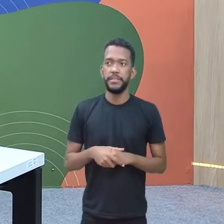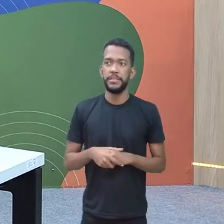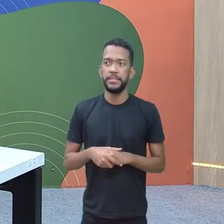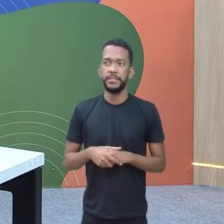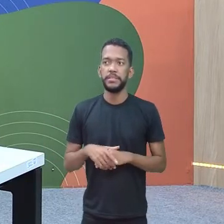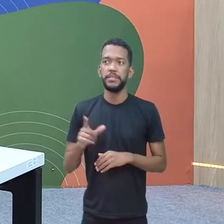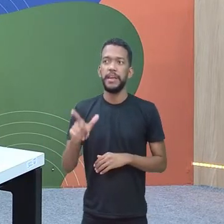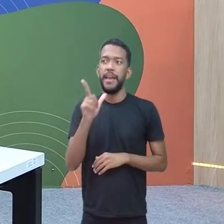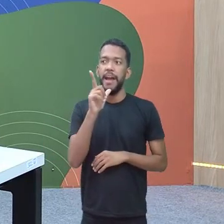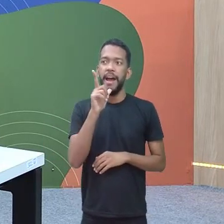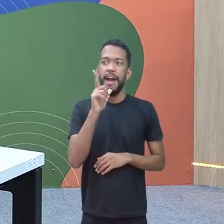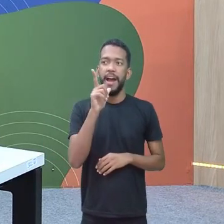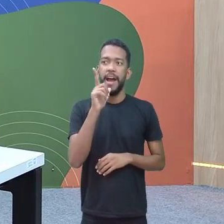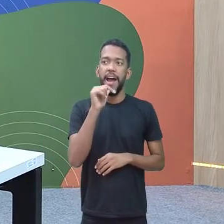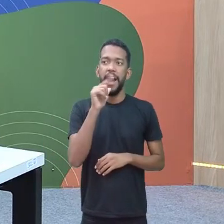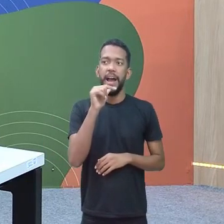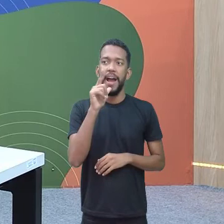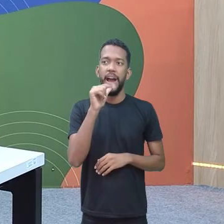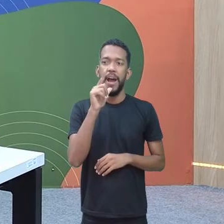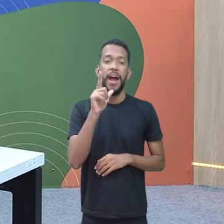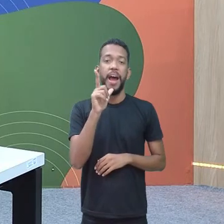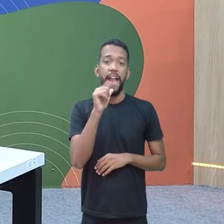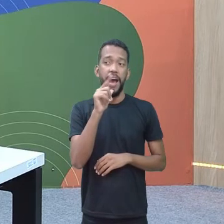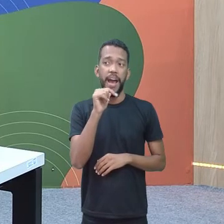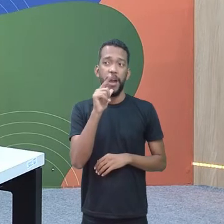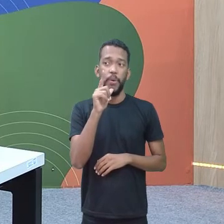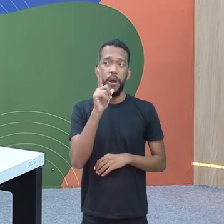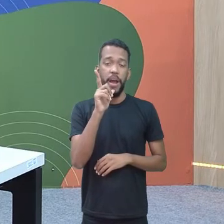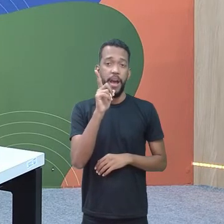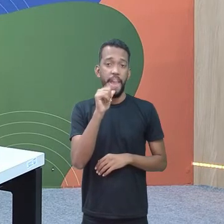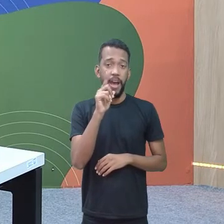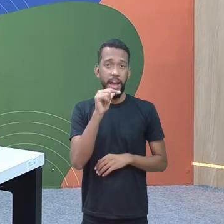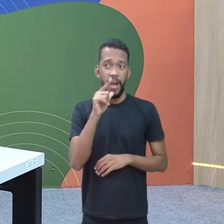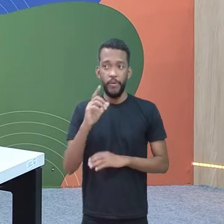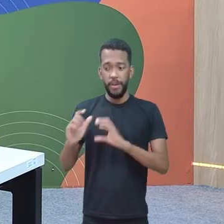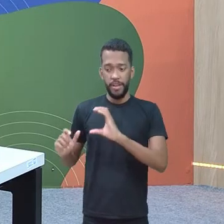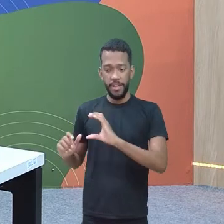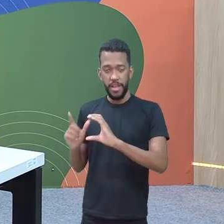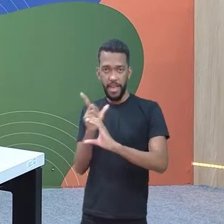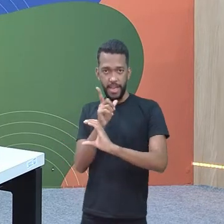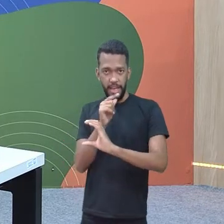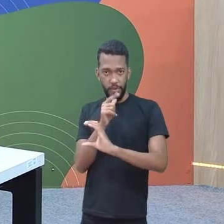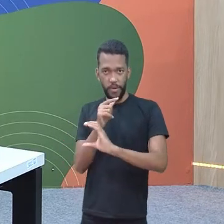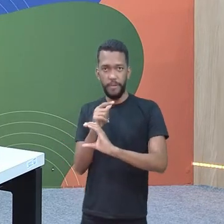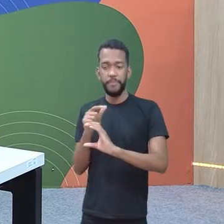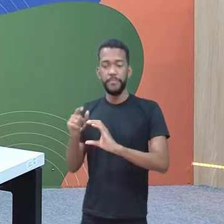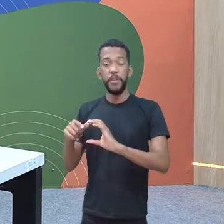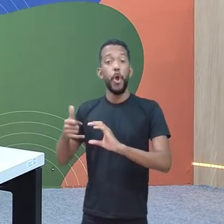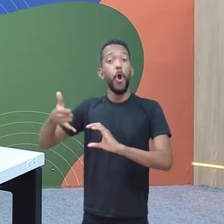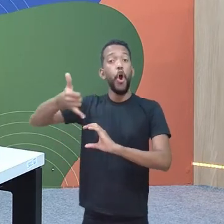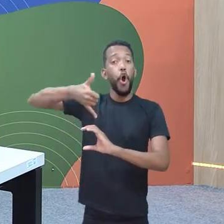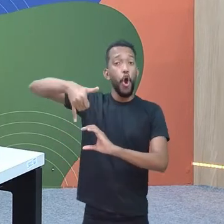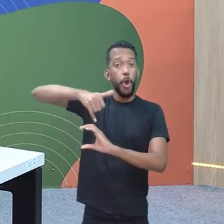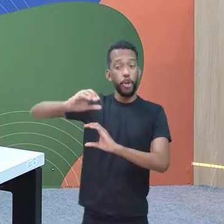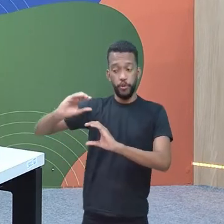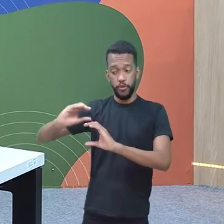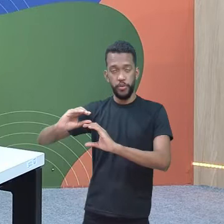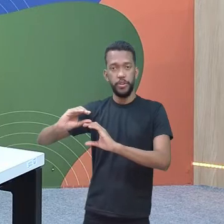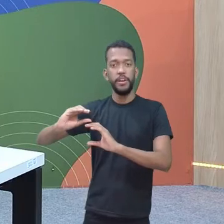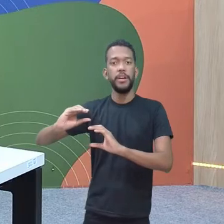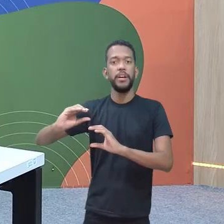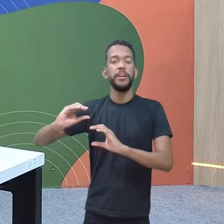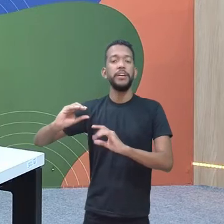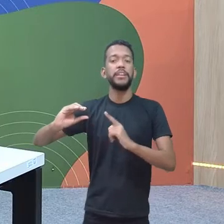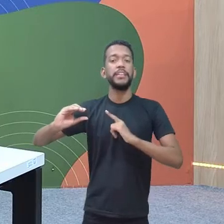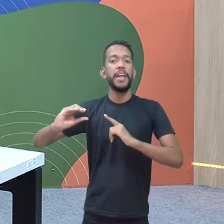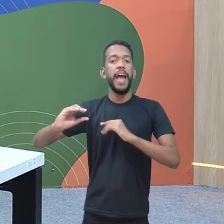a água, o óleo e o álcool. E aqui eu tenho 2 fases, mas eu vou colocar depois mais álcool.